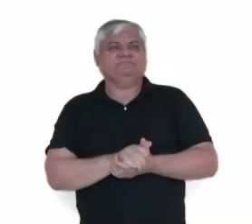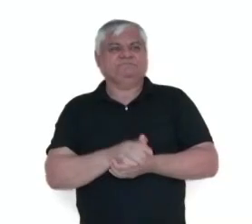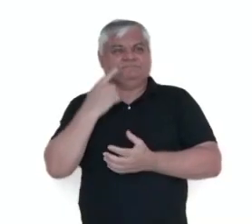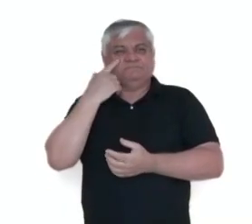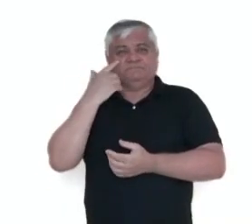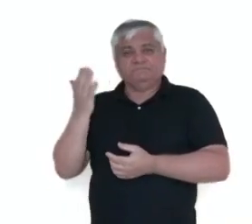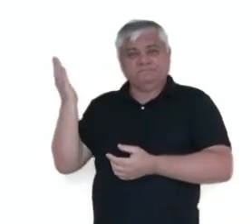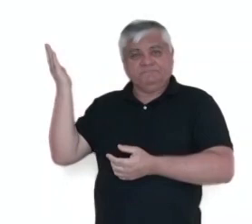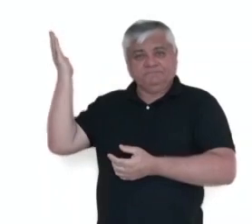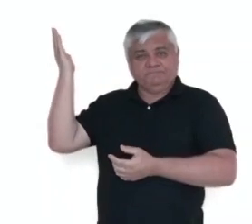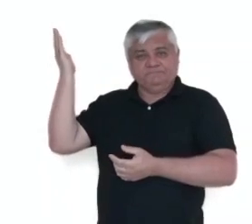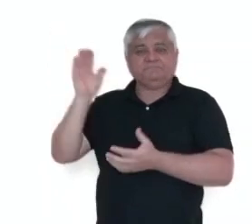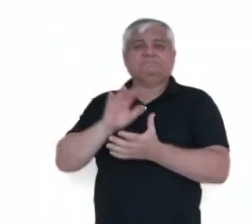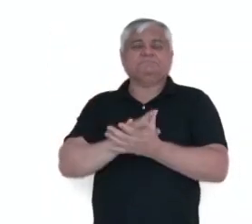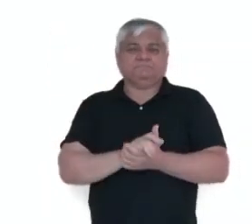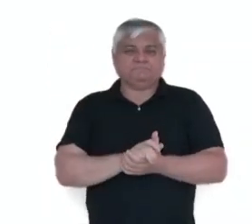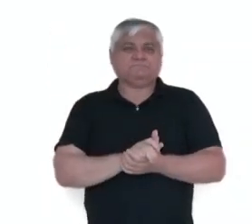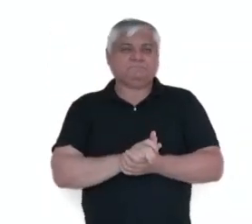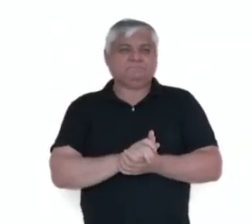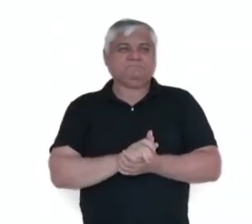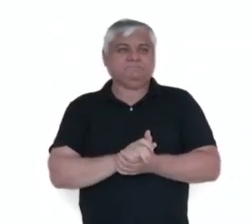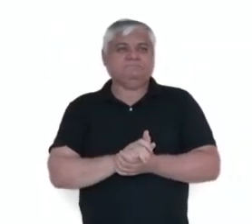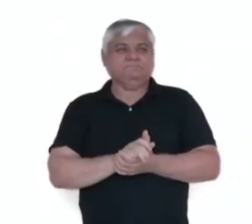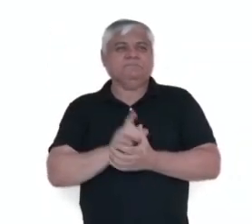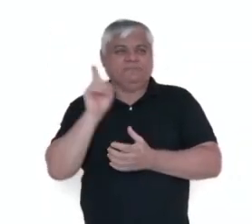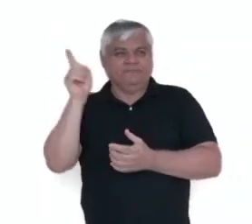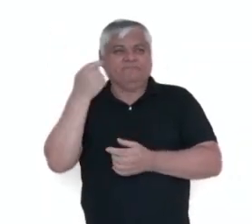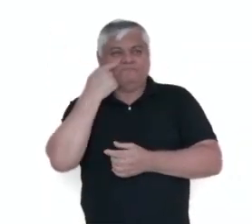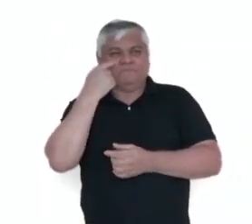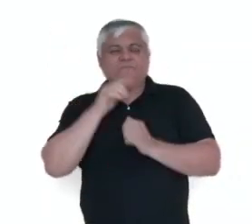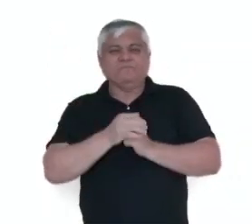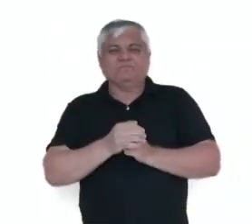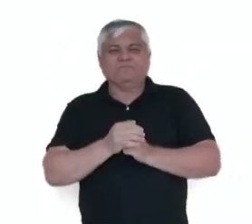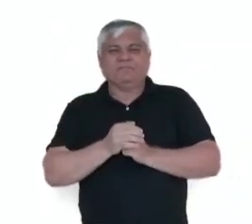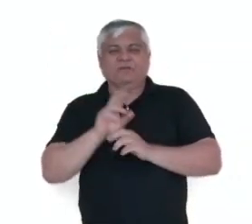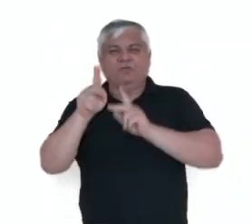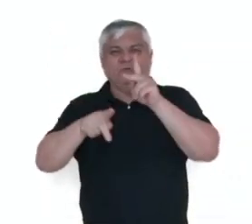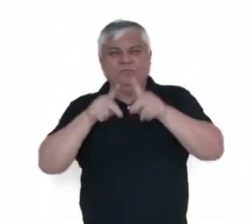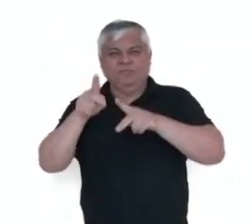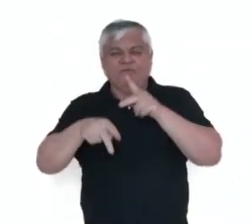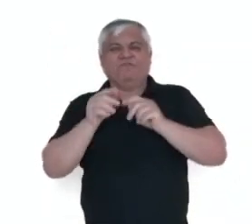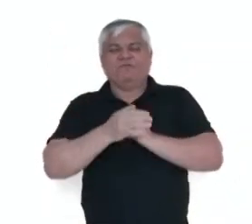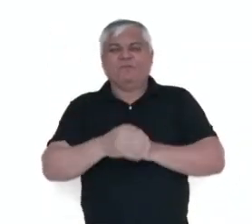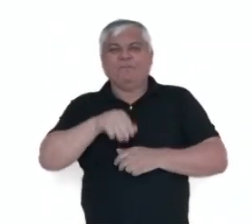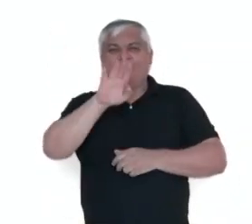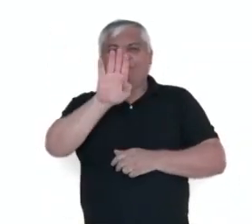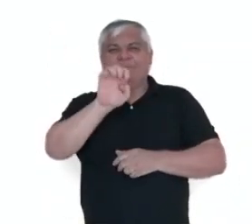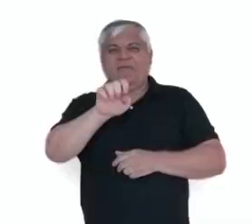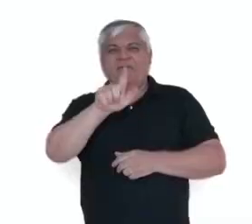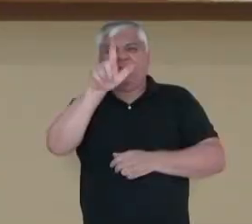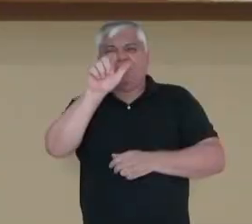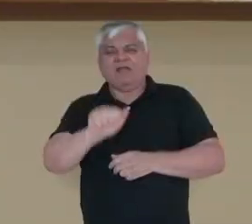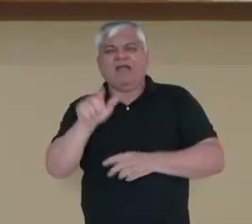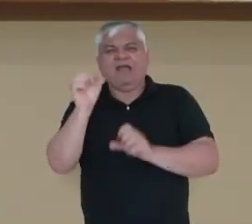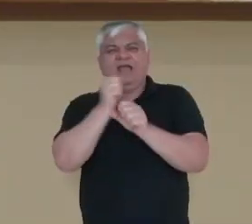tem uma imagem que mostra uma concessão belga em Tianjin, na China, no ano de